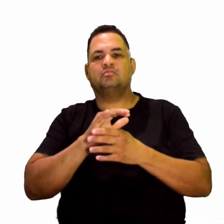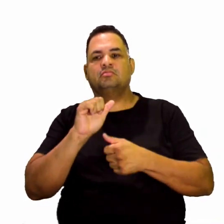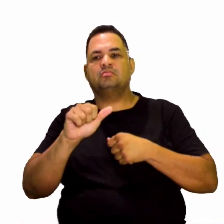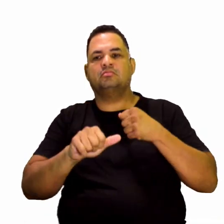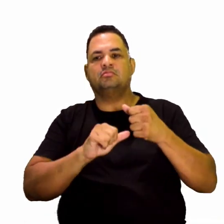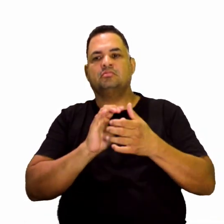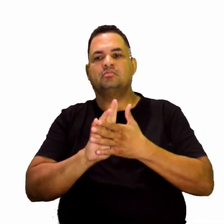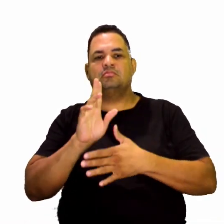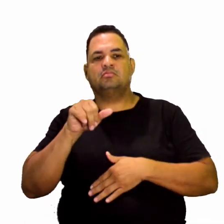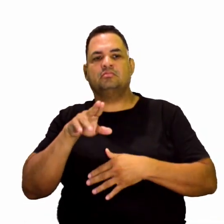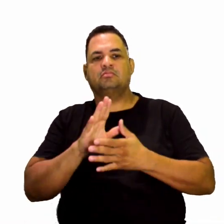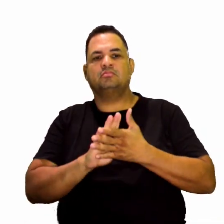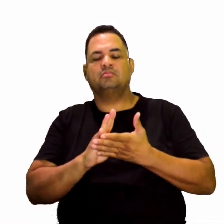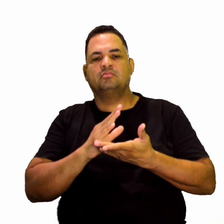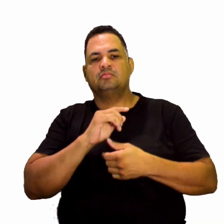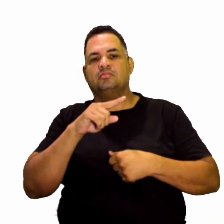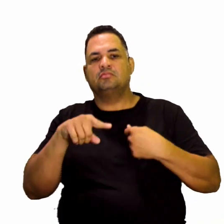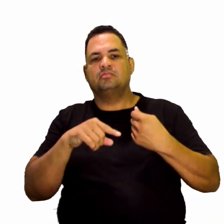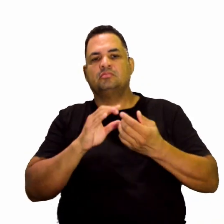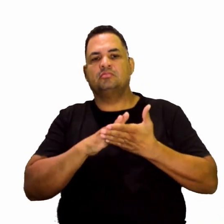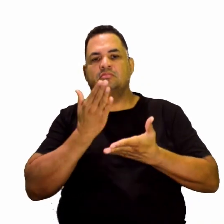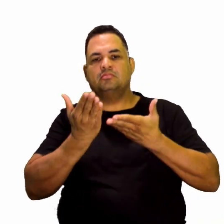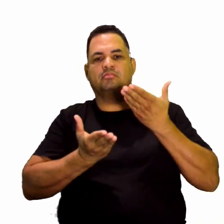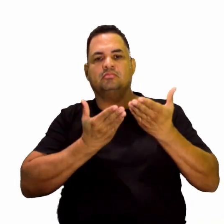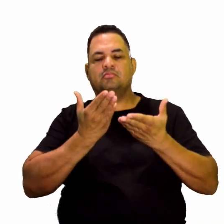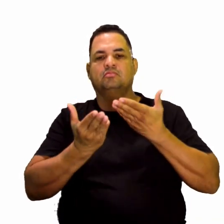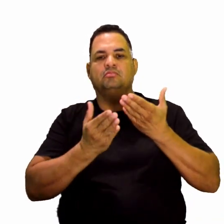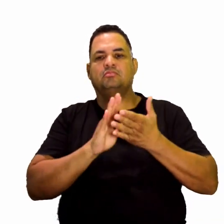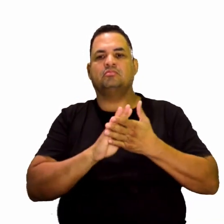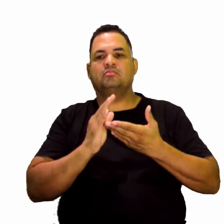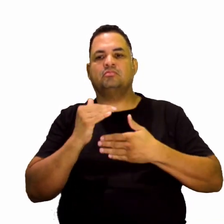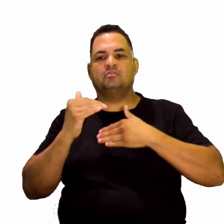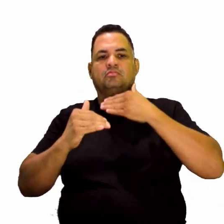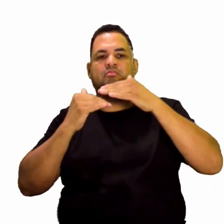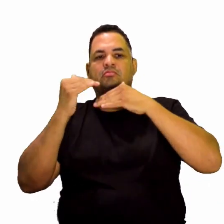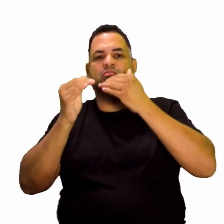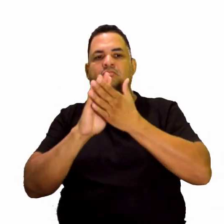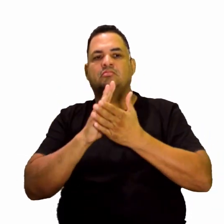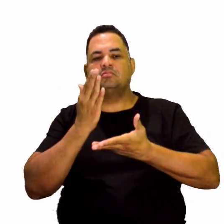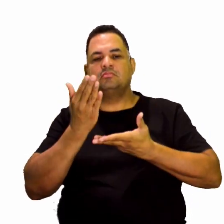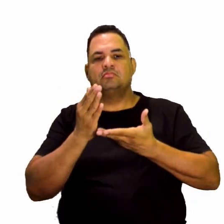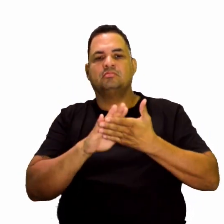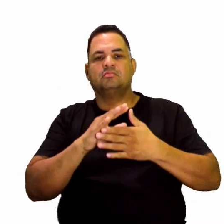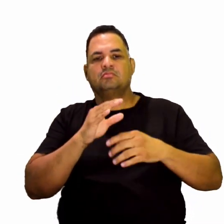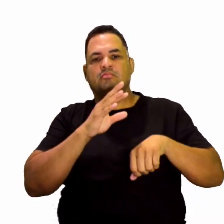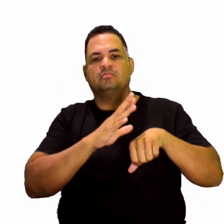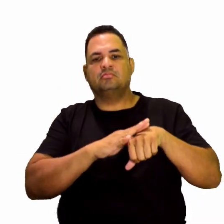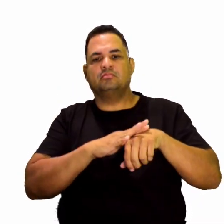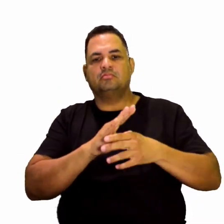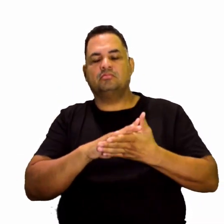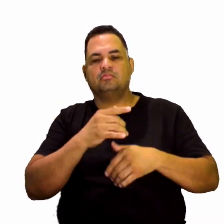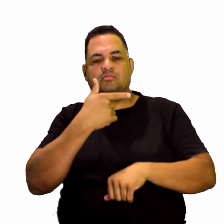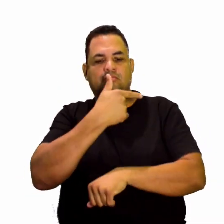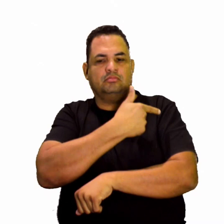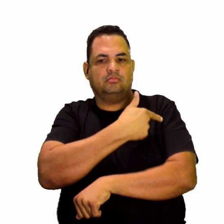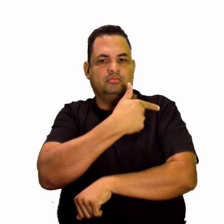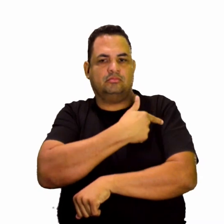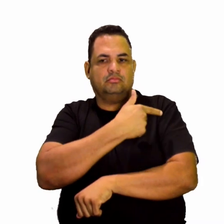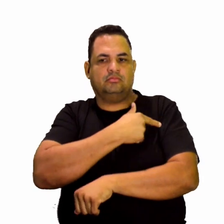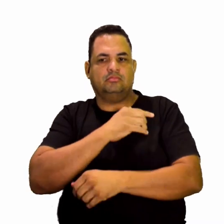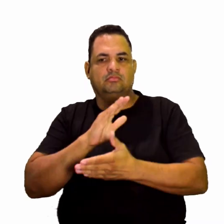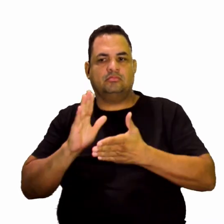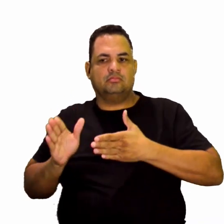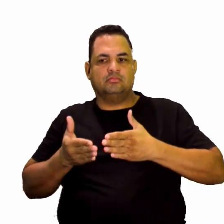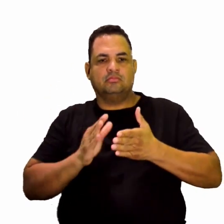manipulação de genes de interesse terapêutico contribui muito para a evolução do tratamento de doenças e fabricação de vacinas. Os